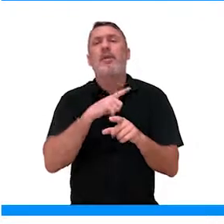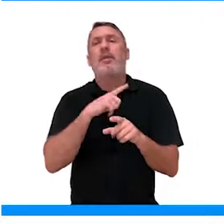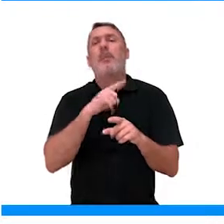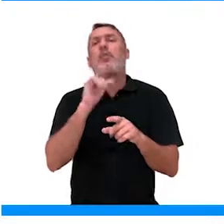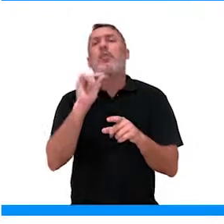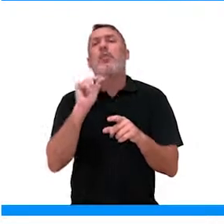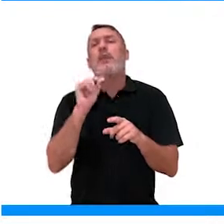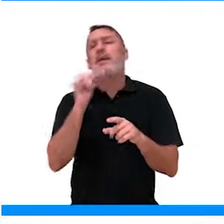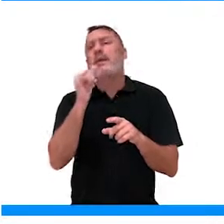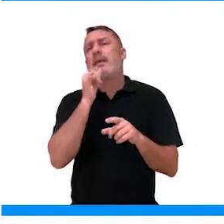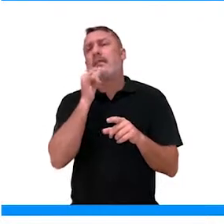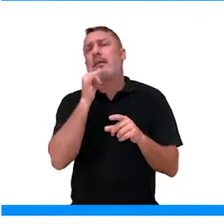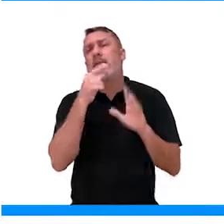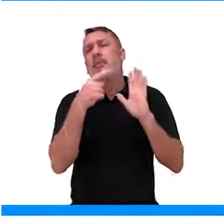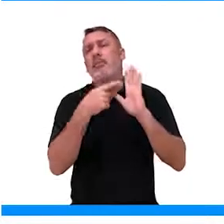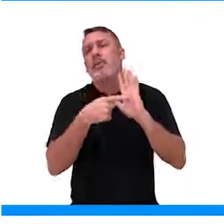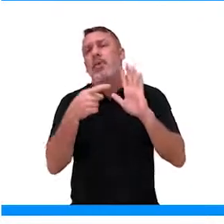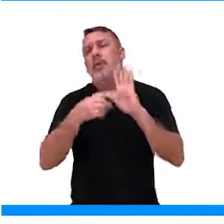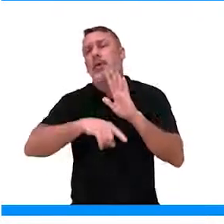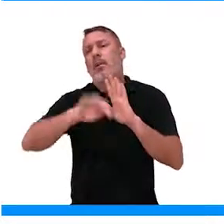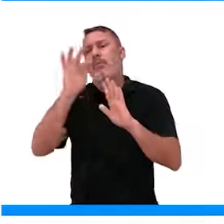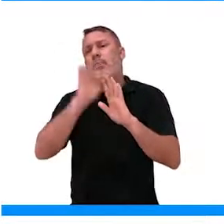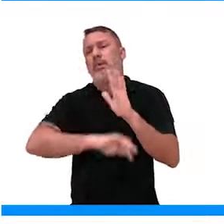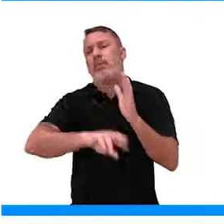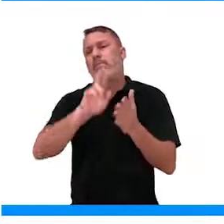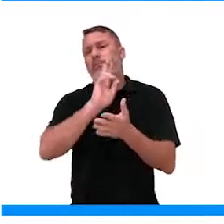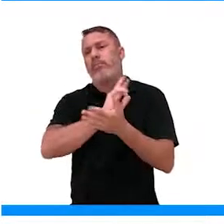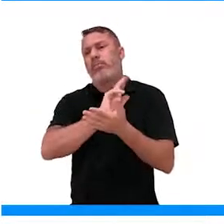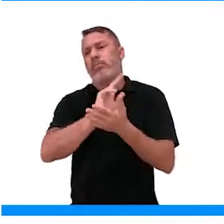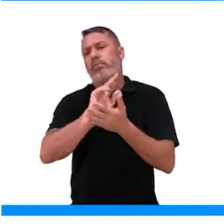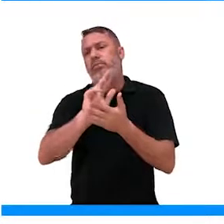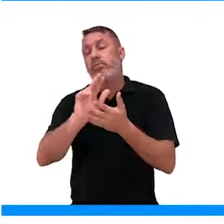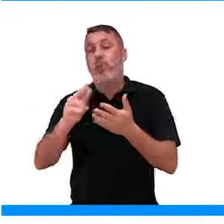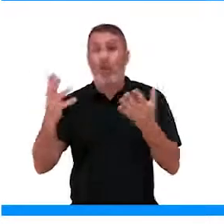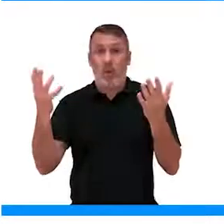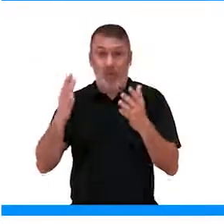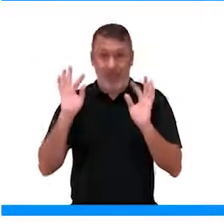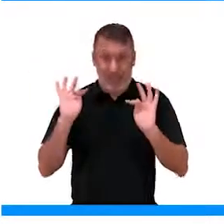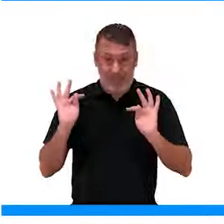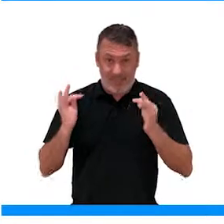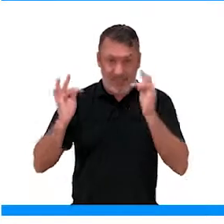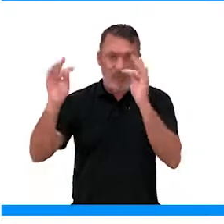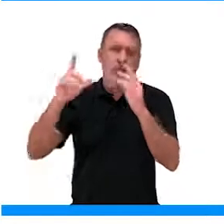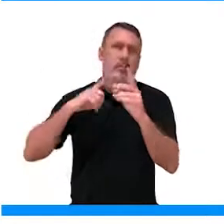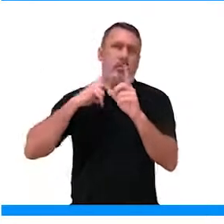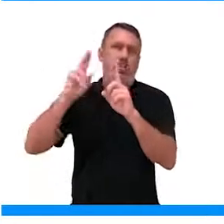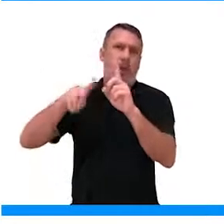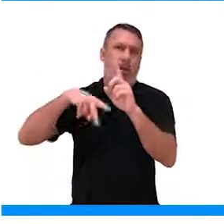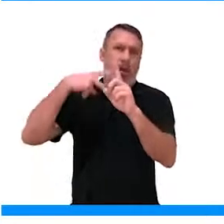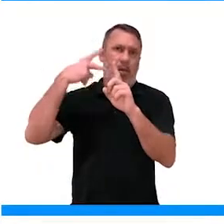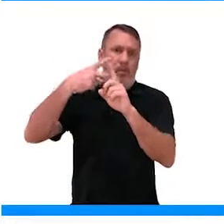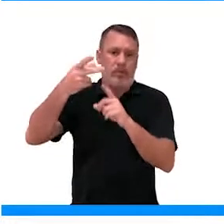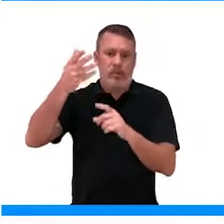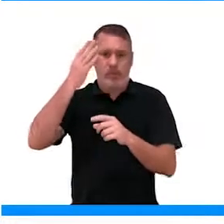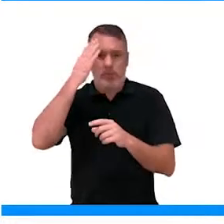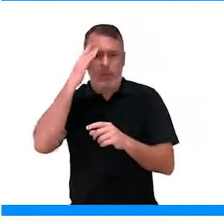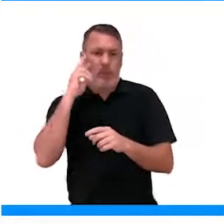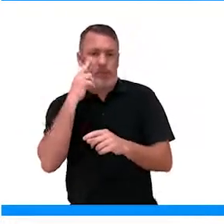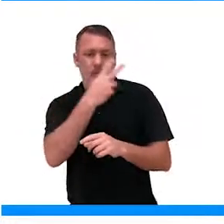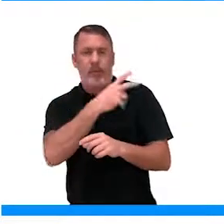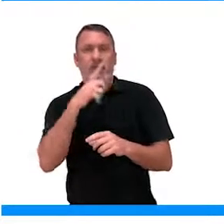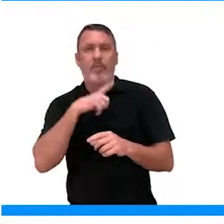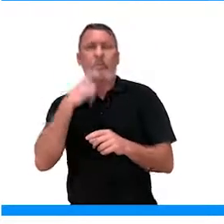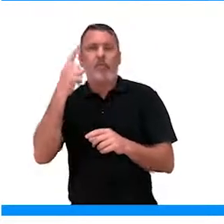inúmeros exemplos de textos que a gente tem na atualidade. E com a era tecnológica, surgiram muitos outros.